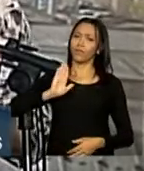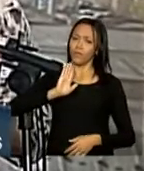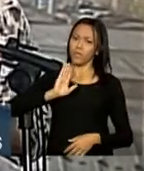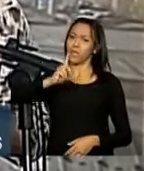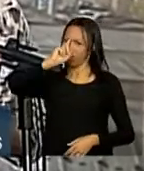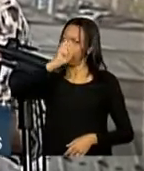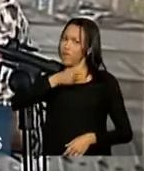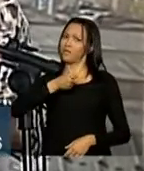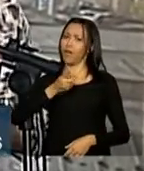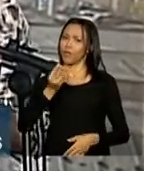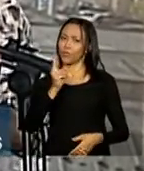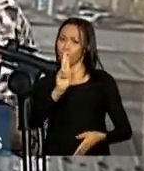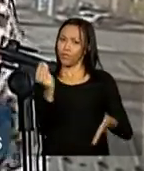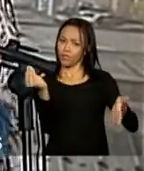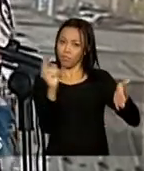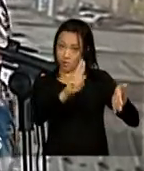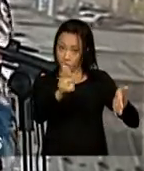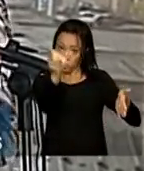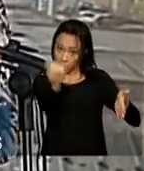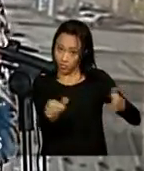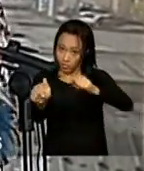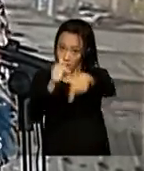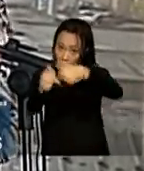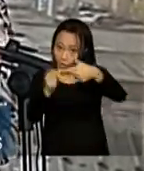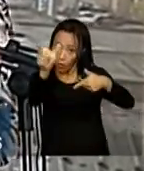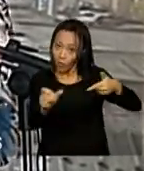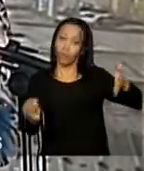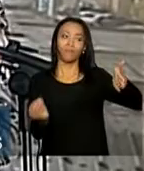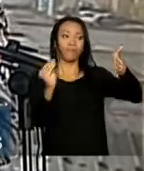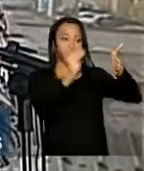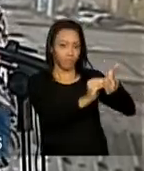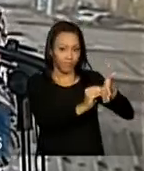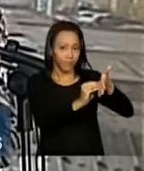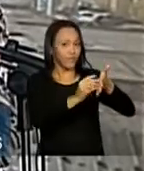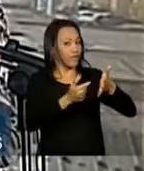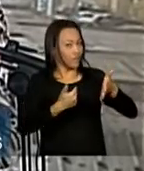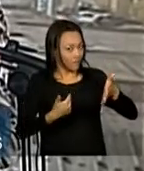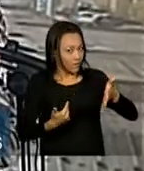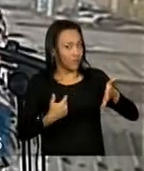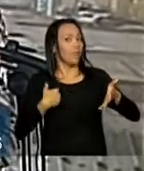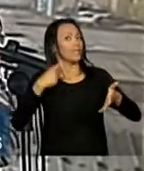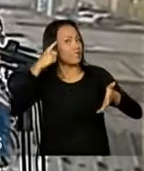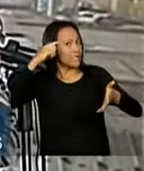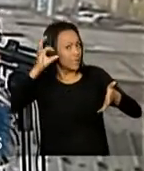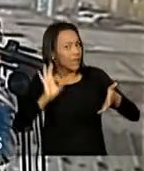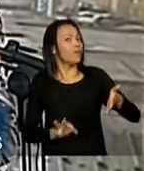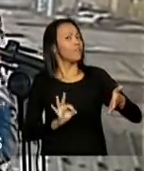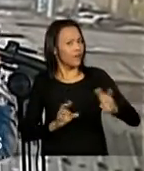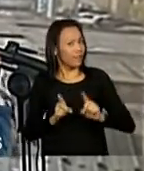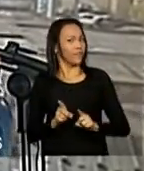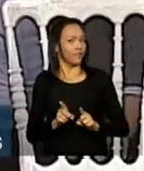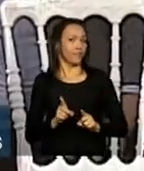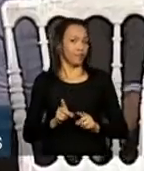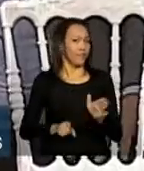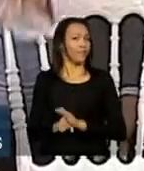botar. Então, nós podemos ter certeza que vai constar, né,